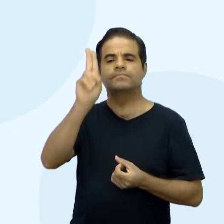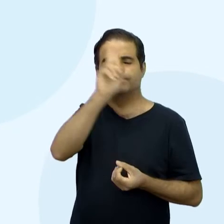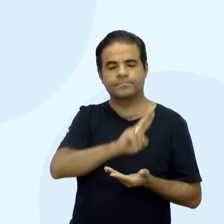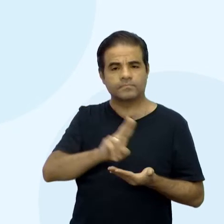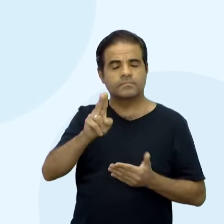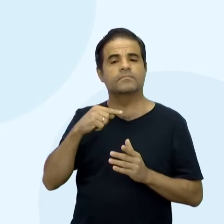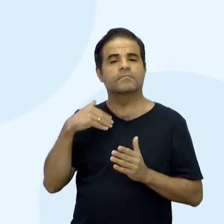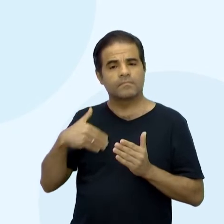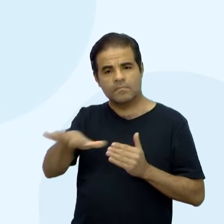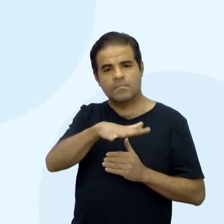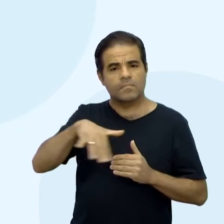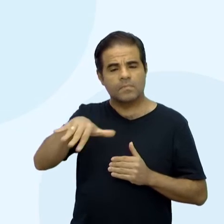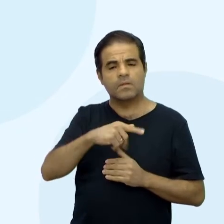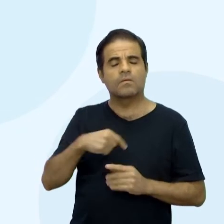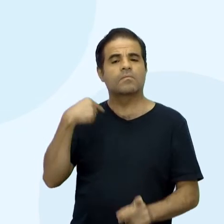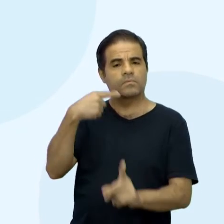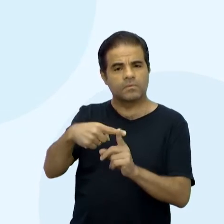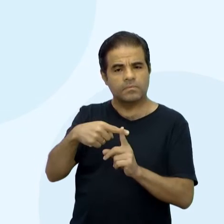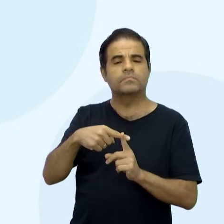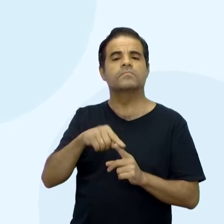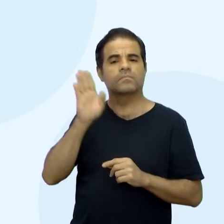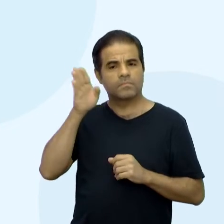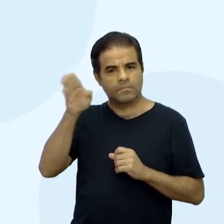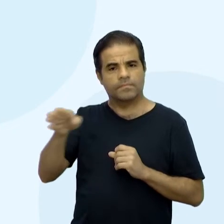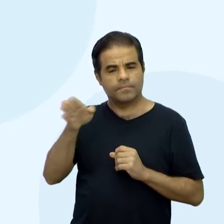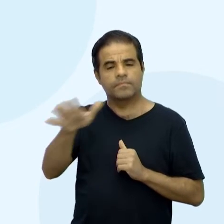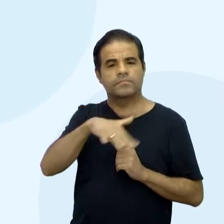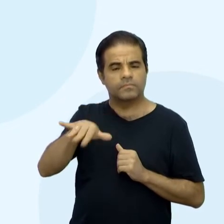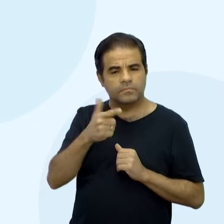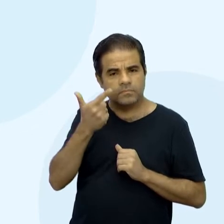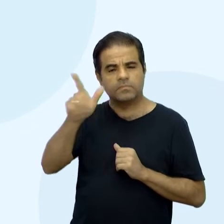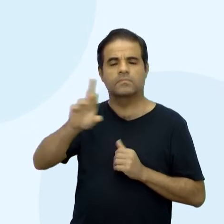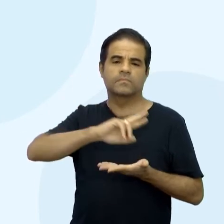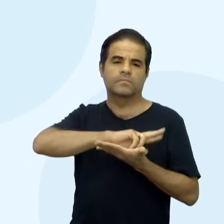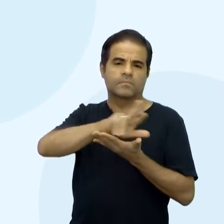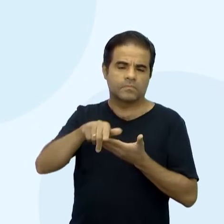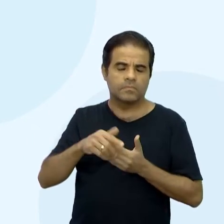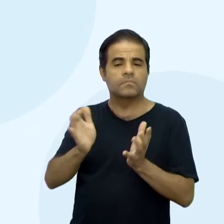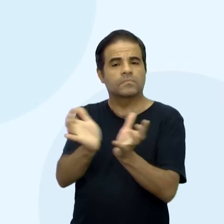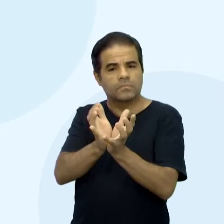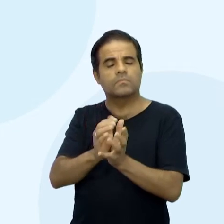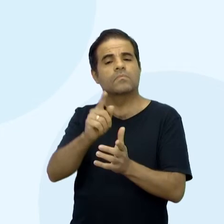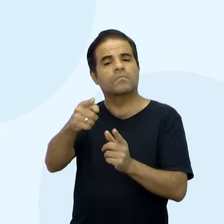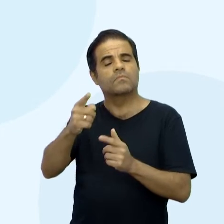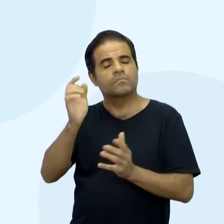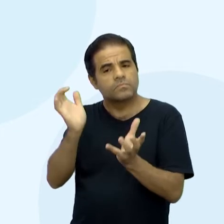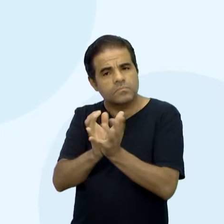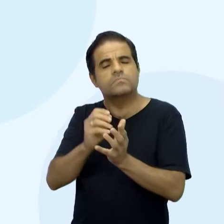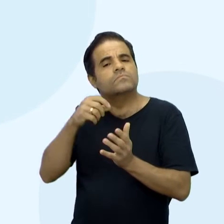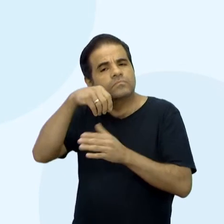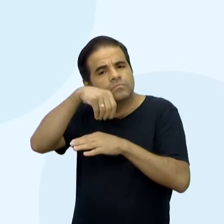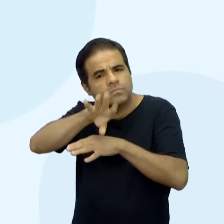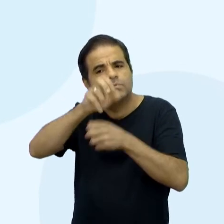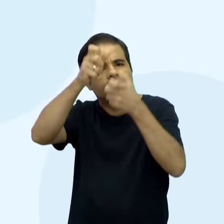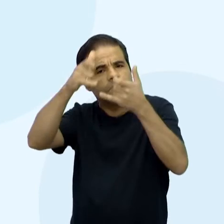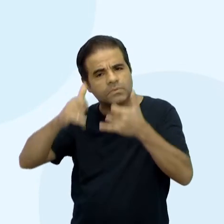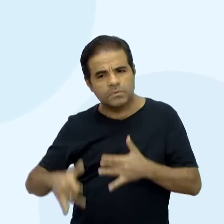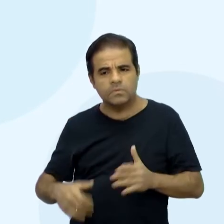a praça ao redor da catedral é frequentada por diversos públicos. E a gente destacou nessa